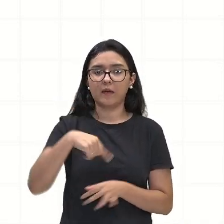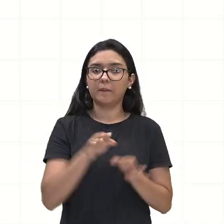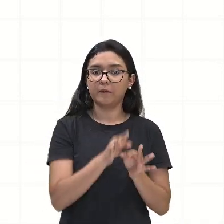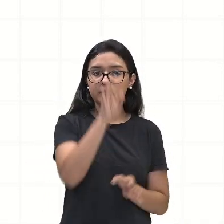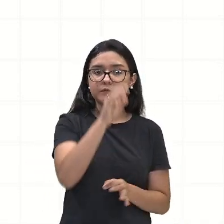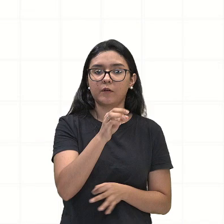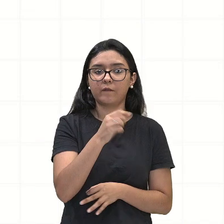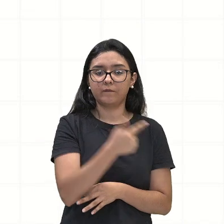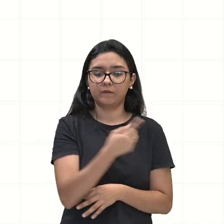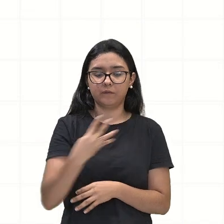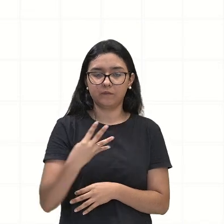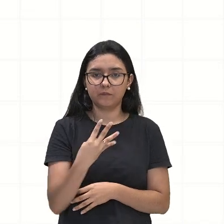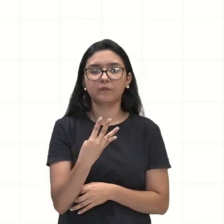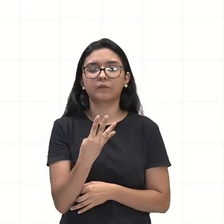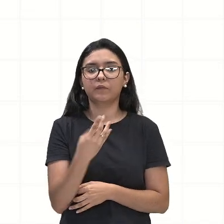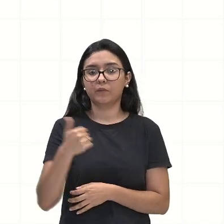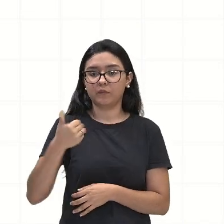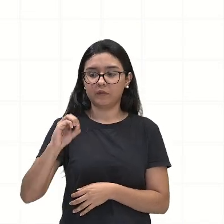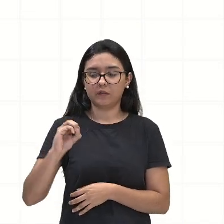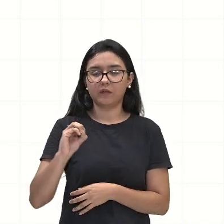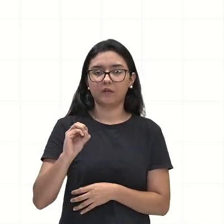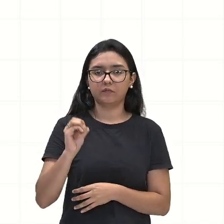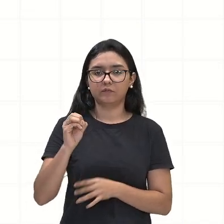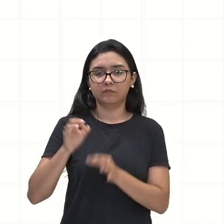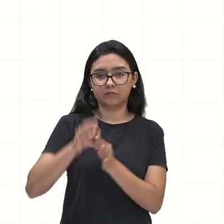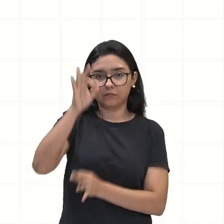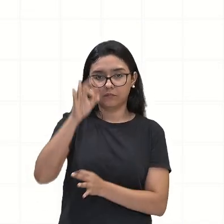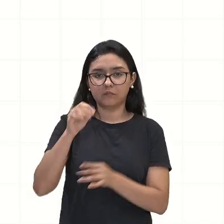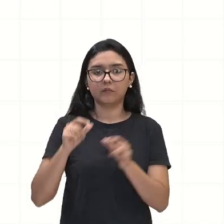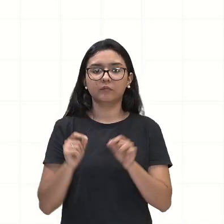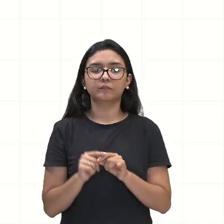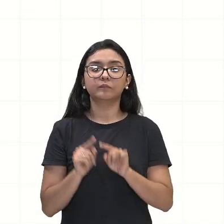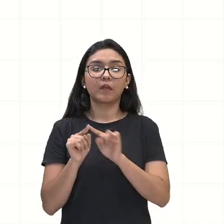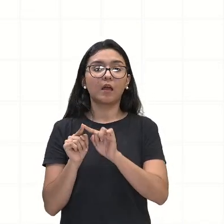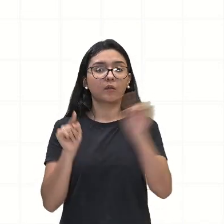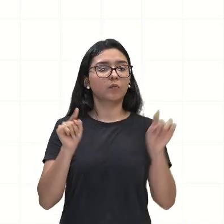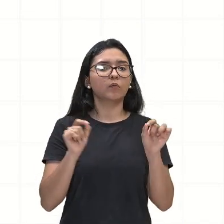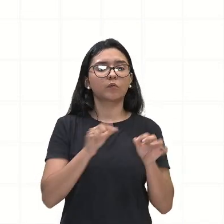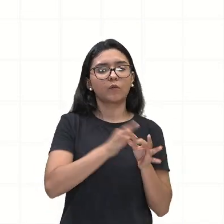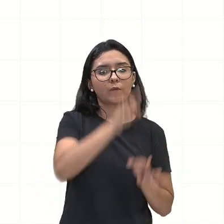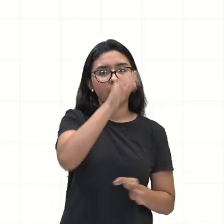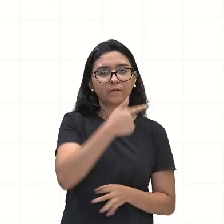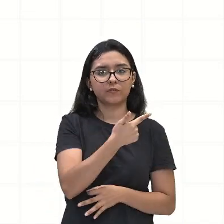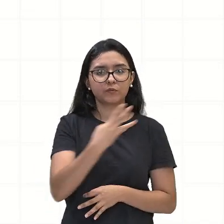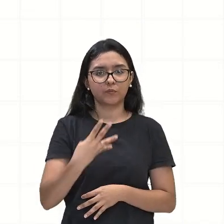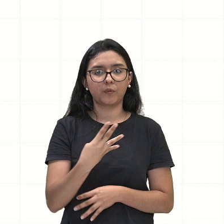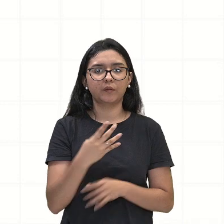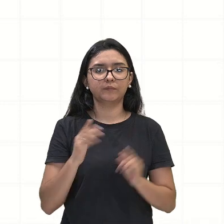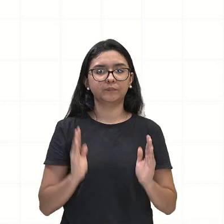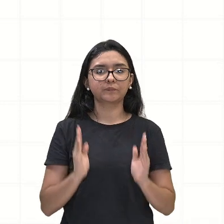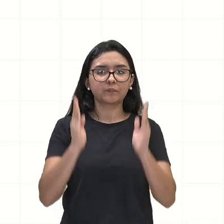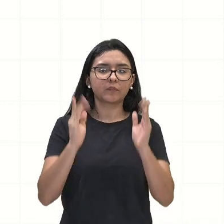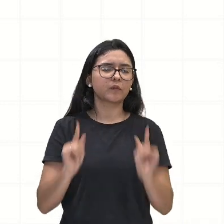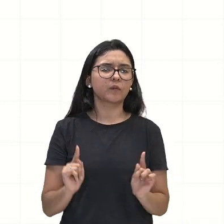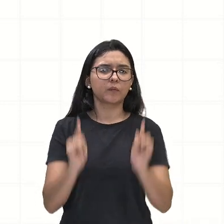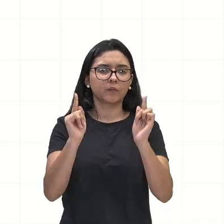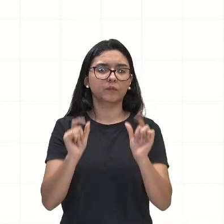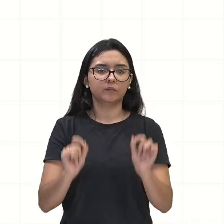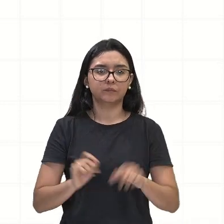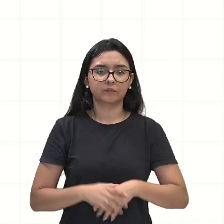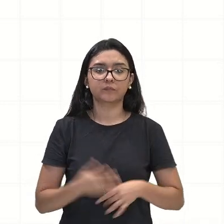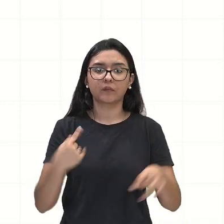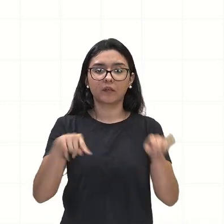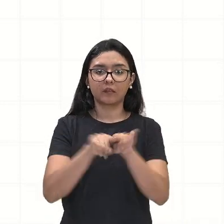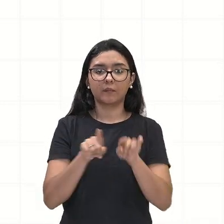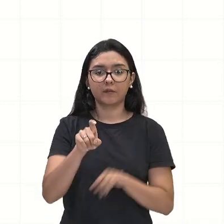proporcional. O 10 é proporcional ao 24, que está aqui do outro lado, e que